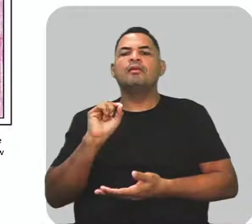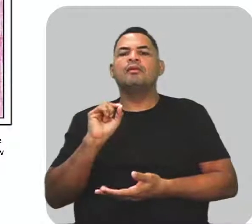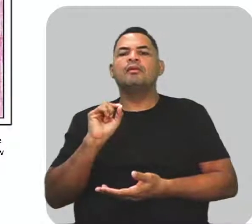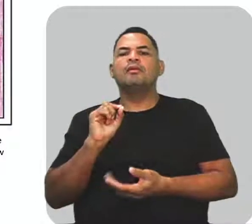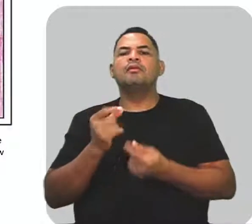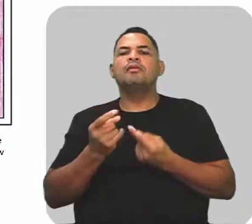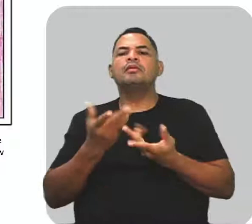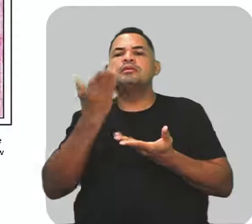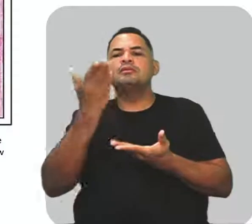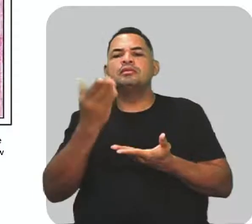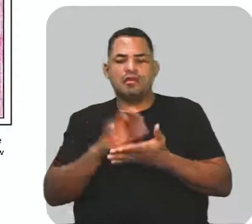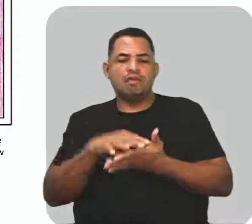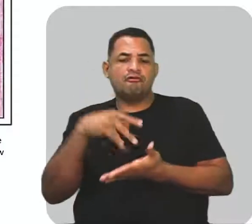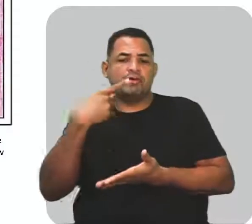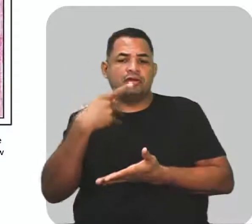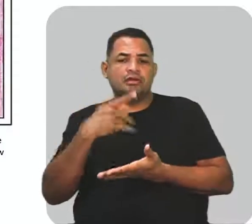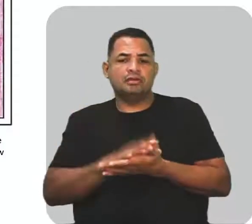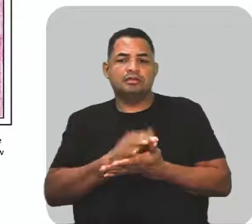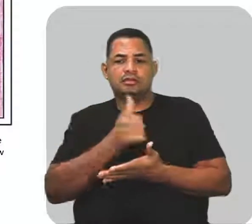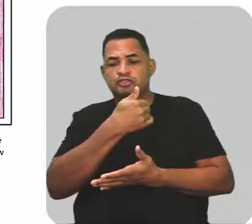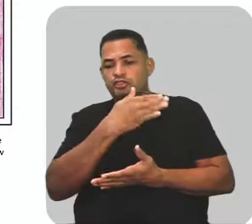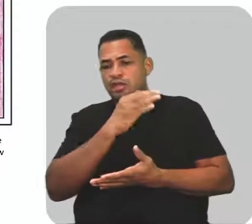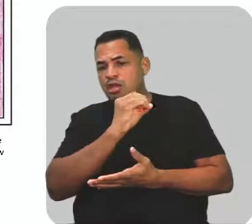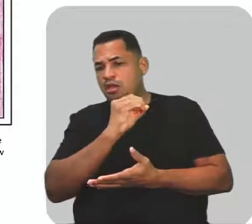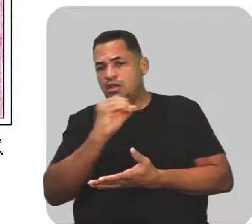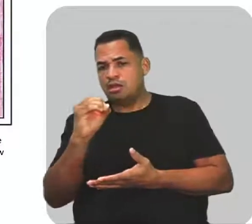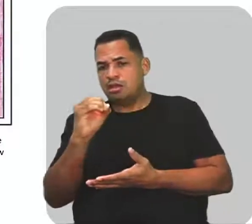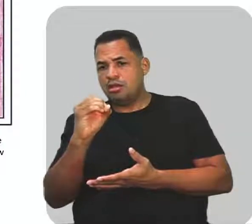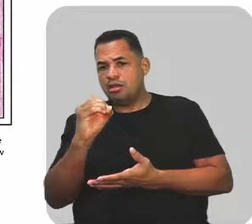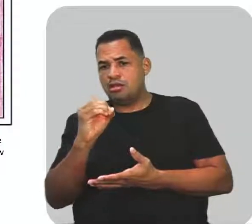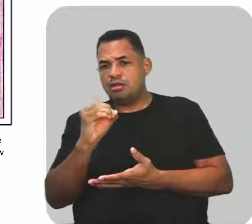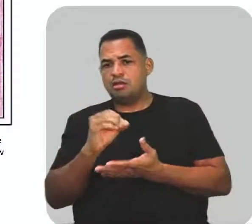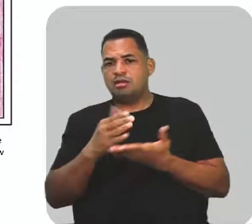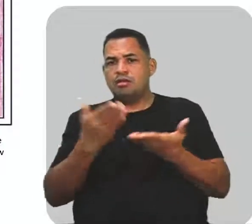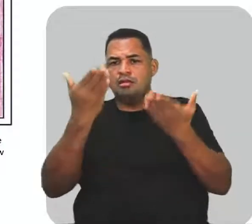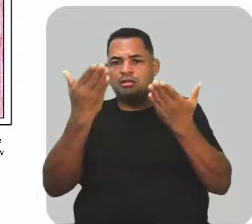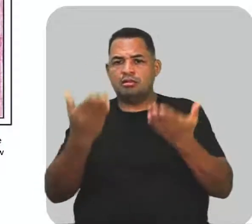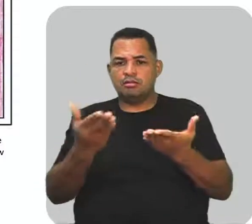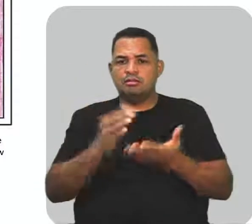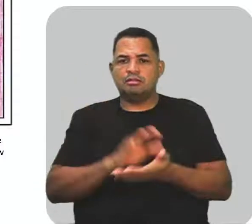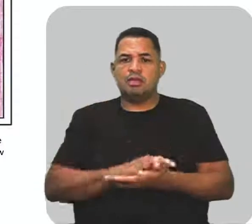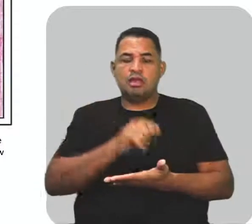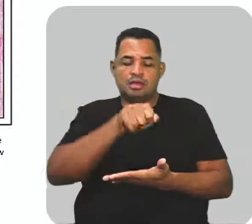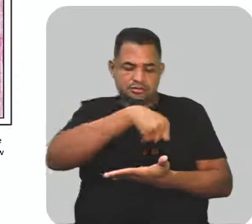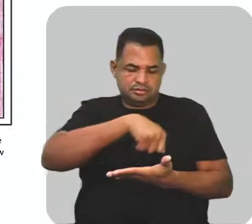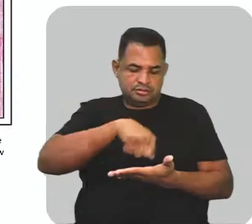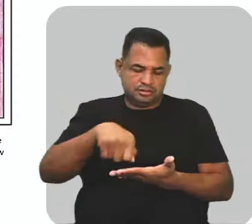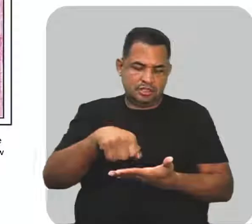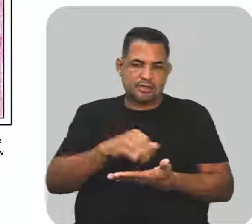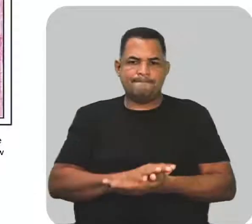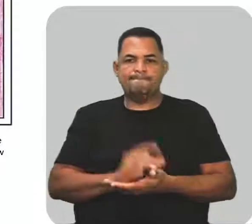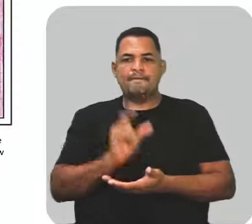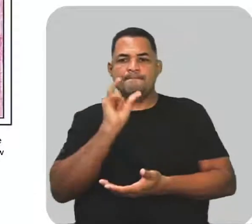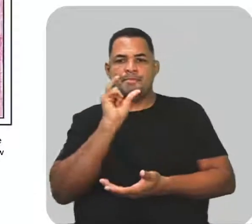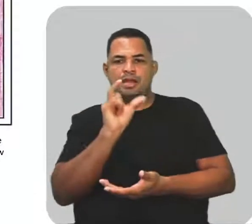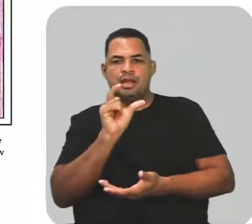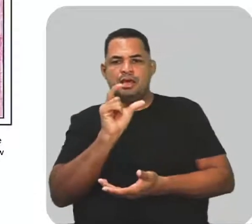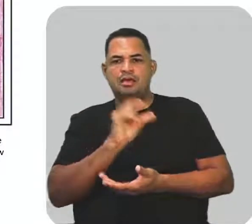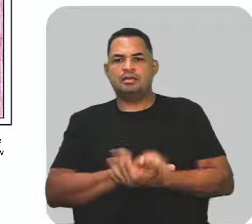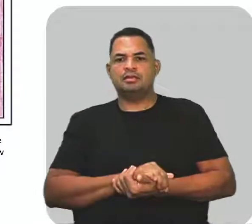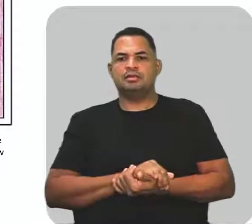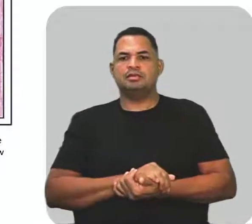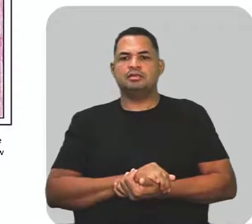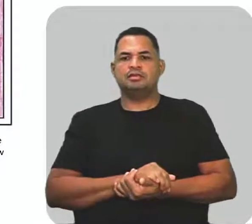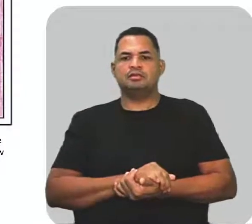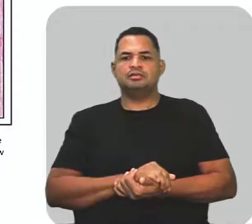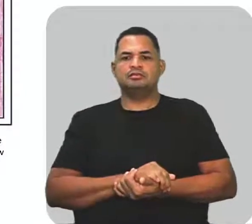vendedor afirma, né? Eu disse sem folhas e não sem folhas, mas aí, no caso, a grafia, né? Então, gente, olha